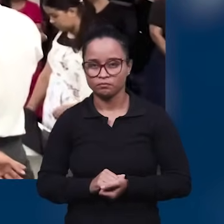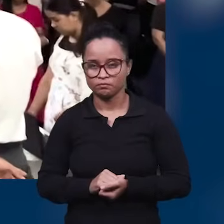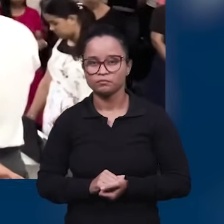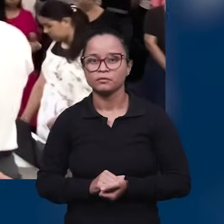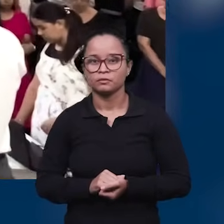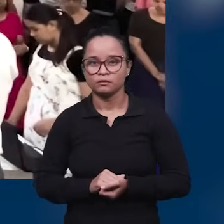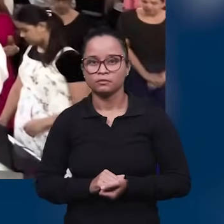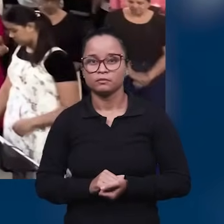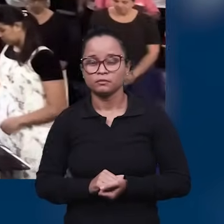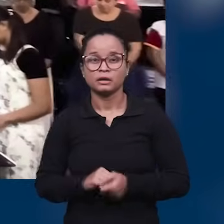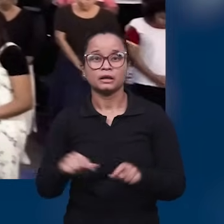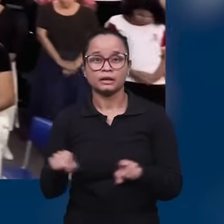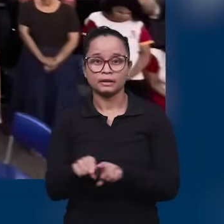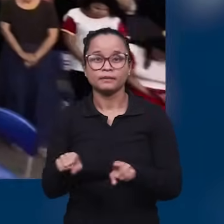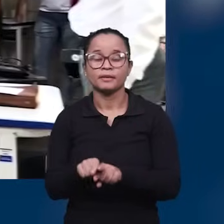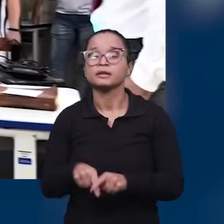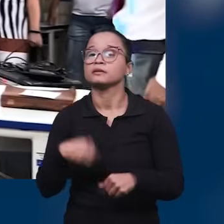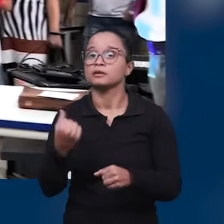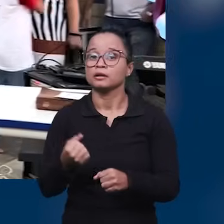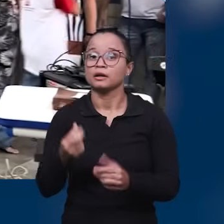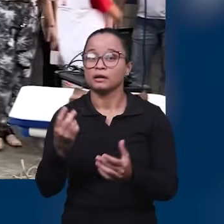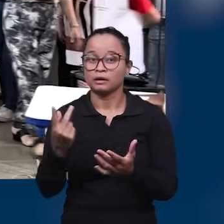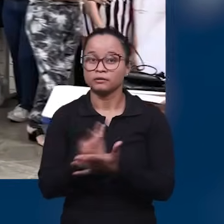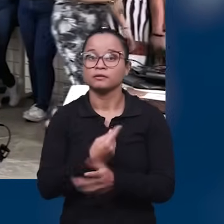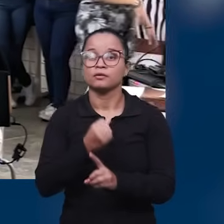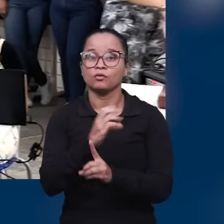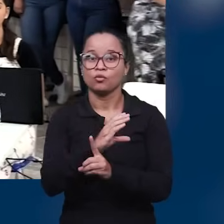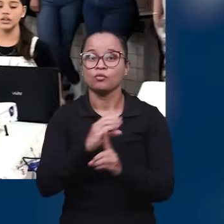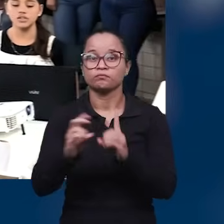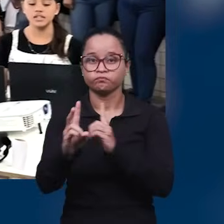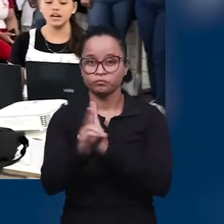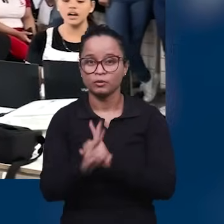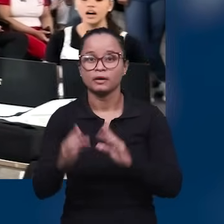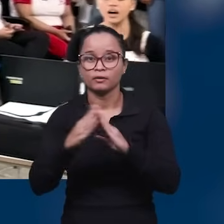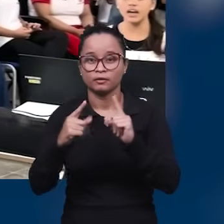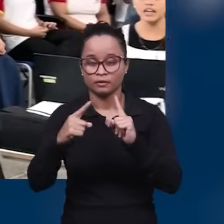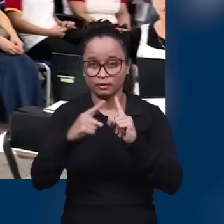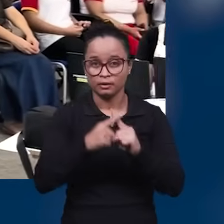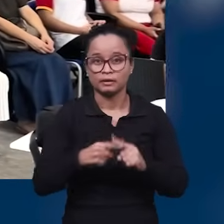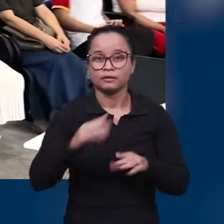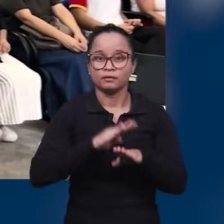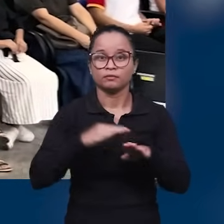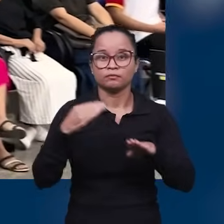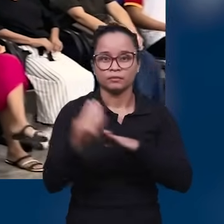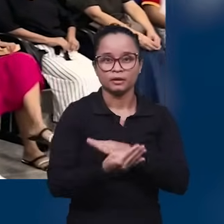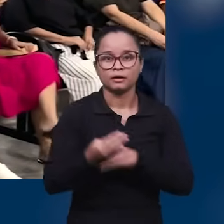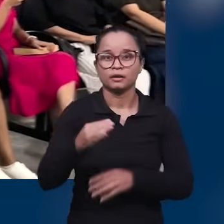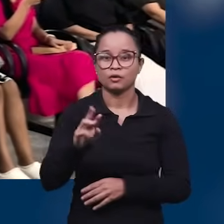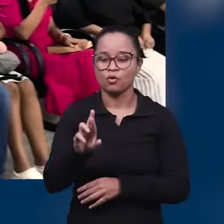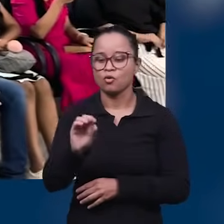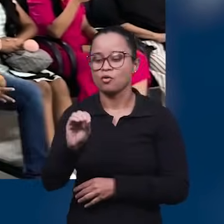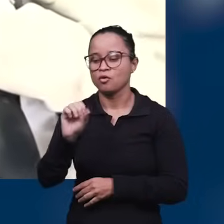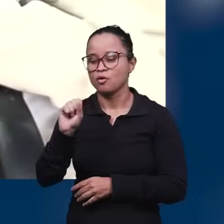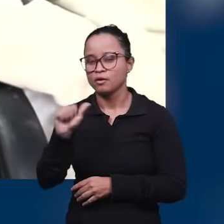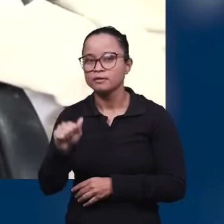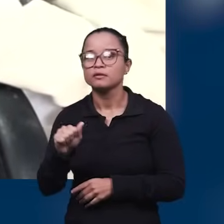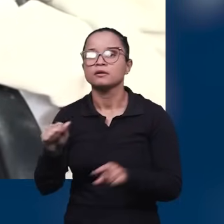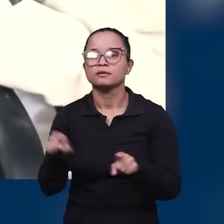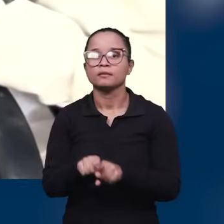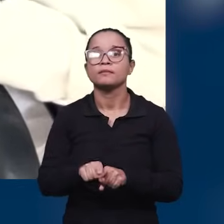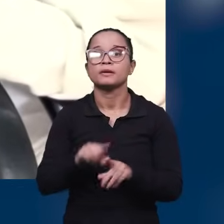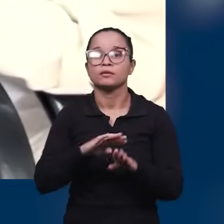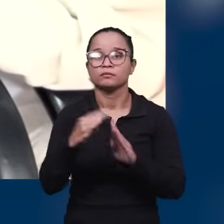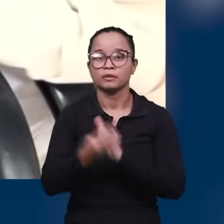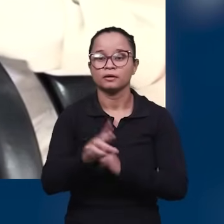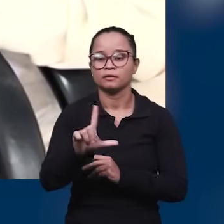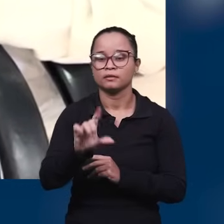evangelização com os irmãos dessa igreja e os amados da ICM Lacerdópolis, que reuniram mais de 350